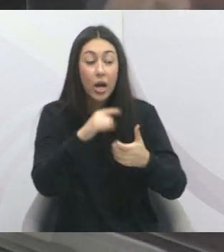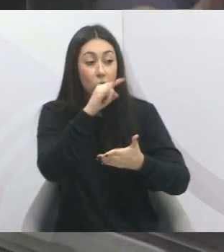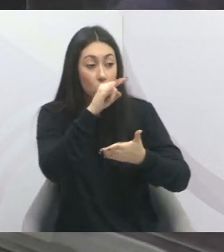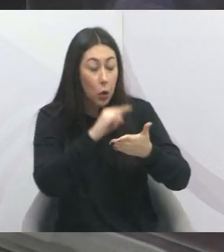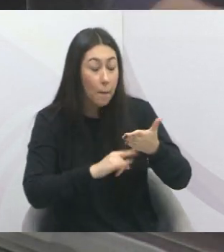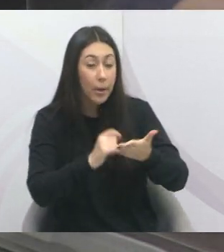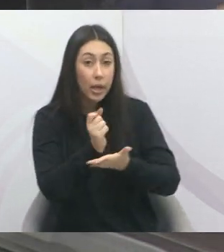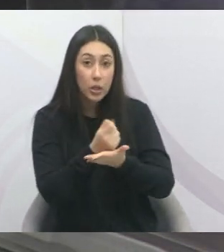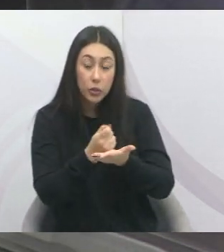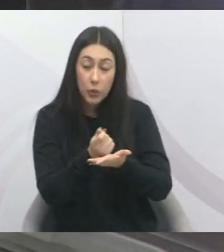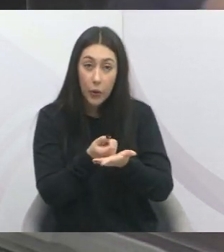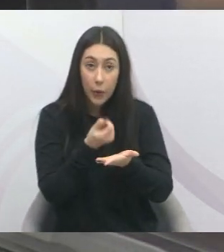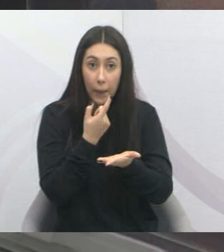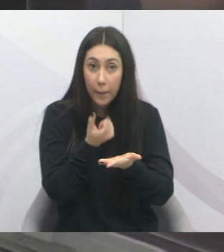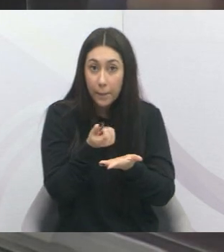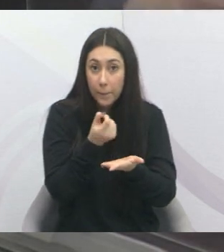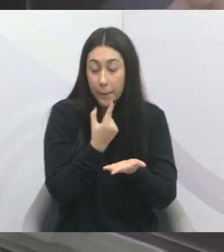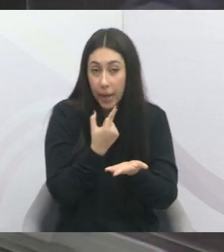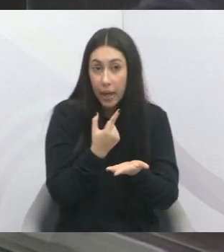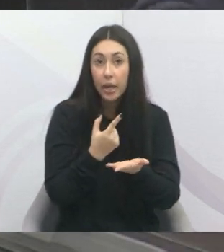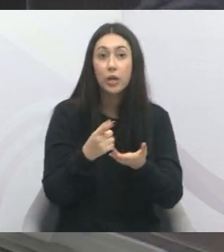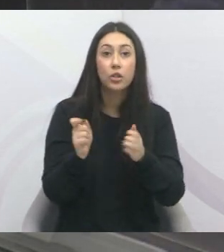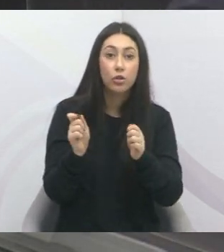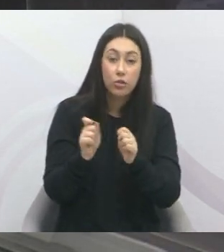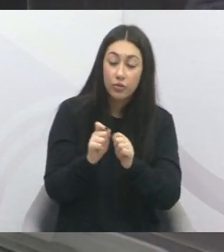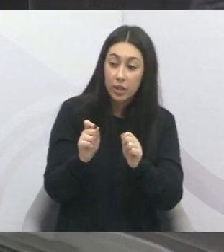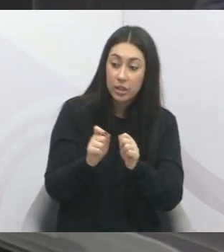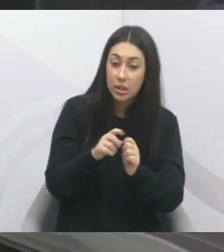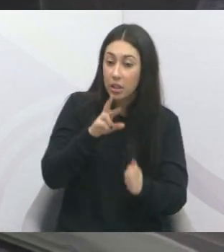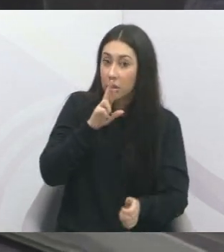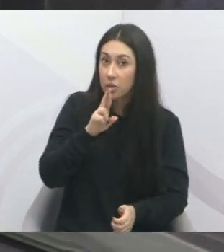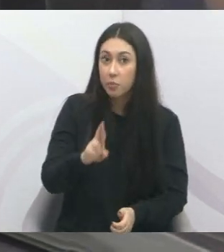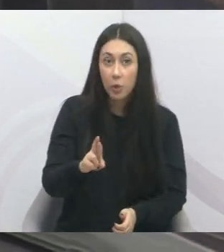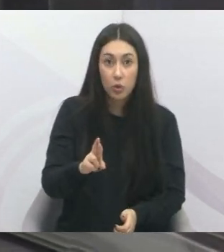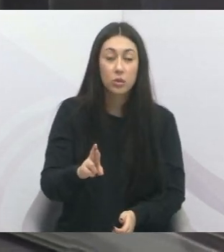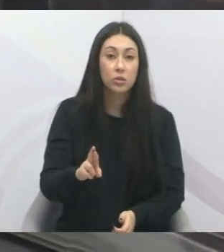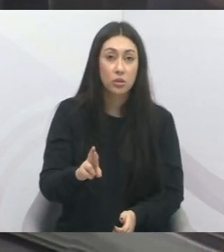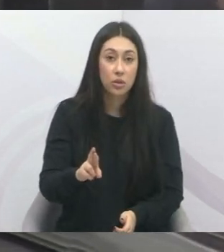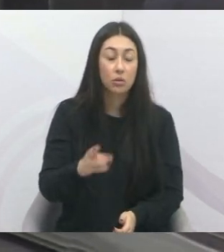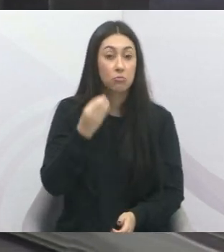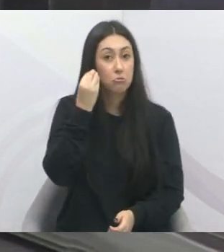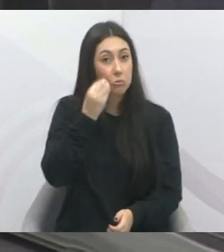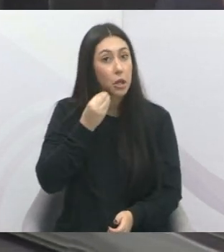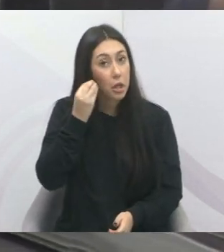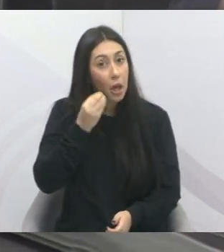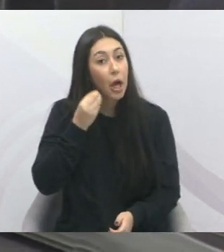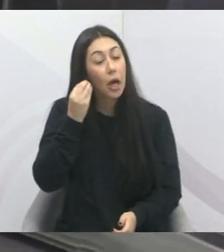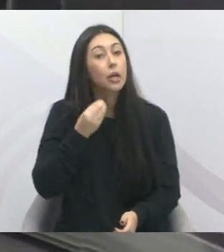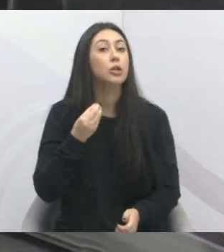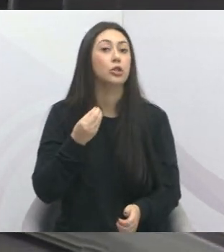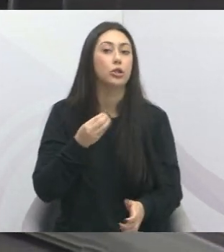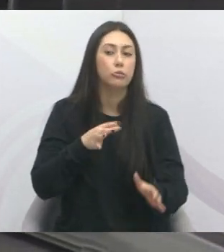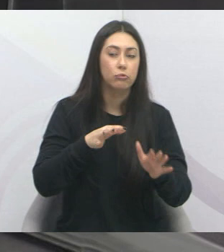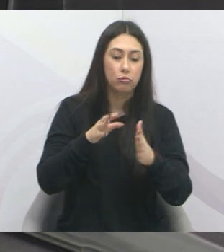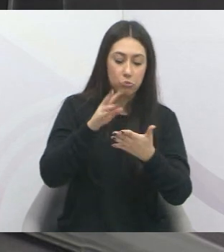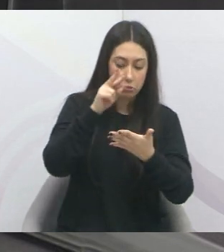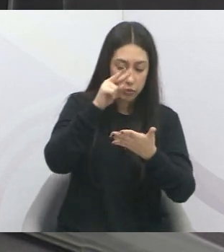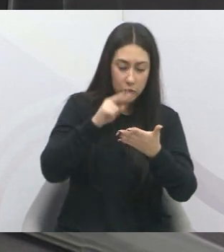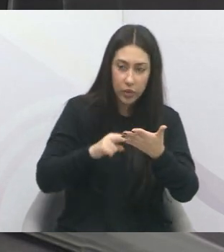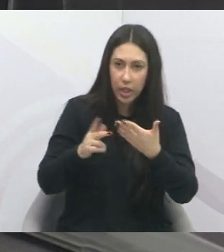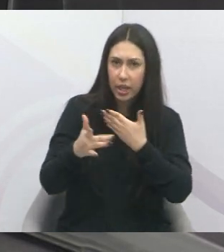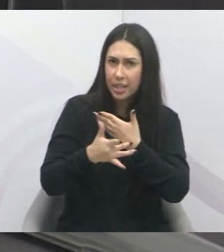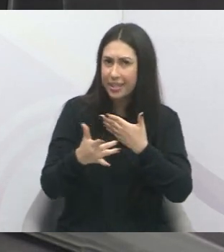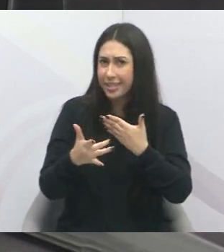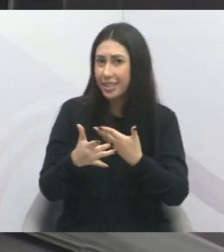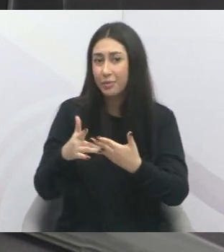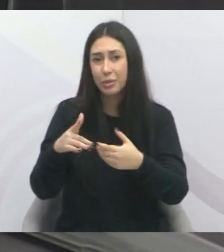vai fazer a prevenção, é o cara que vai fazer o diagnóstico, é o cara experiente que ele vai triar para você gerar menos exame e